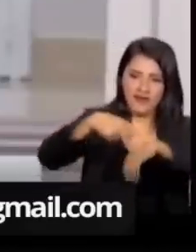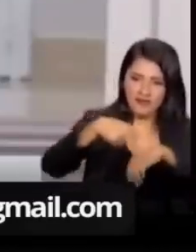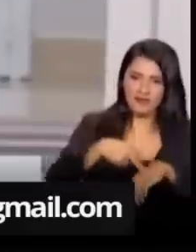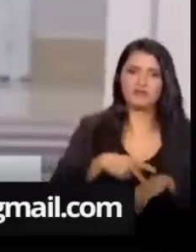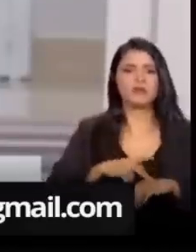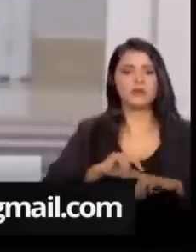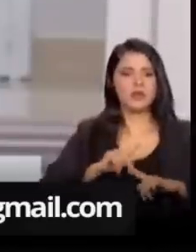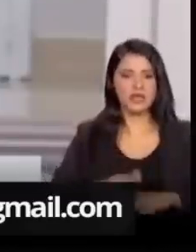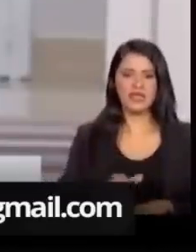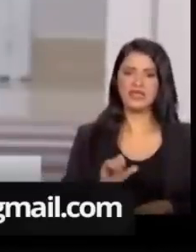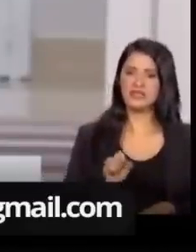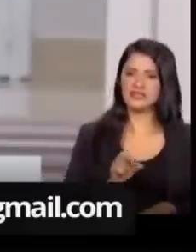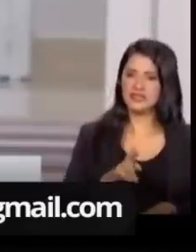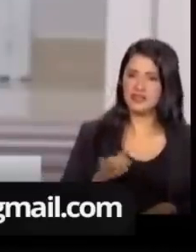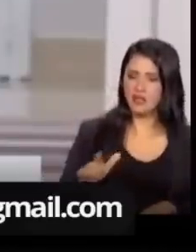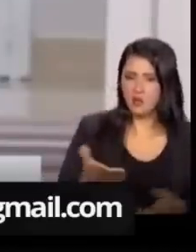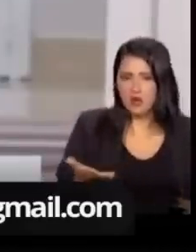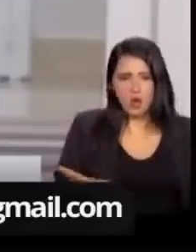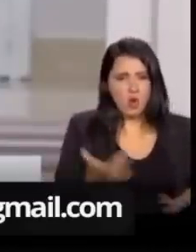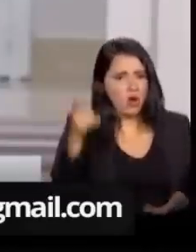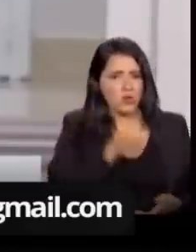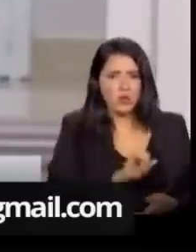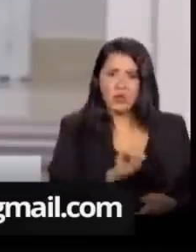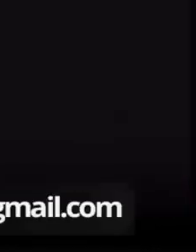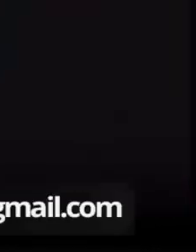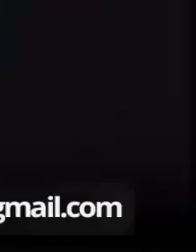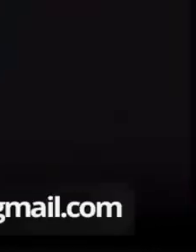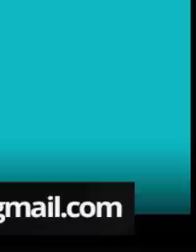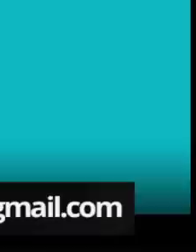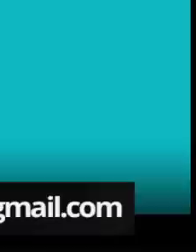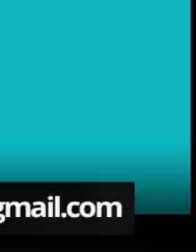2023 ela não consegue criar o estado palestino